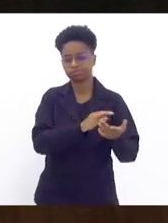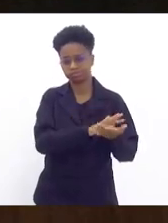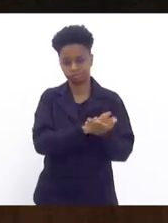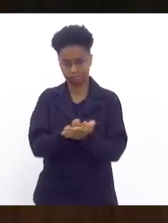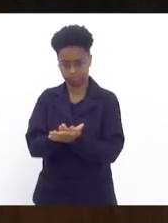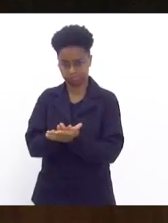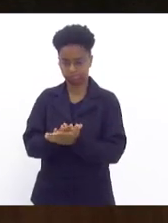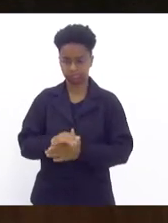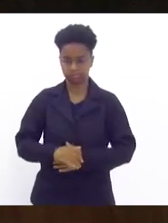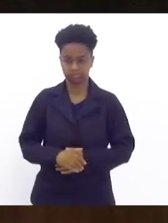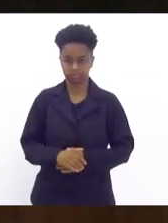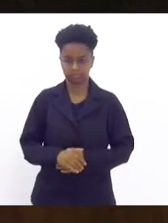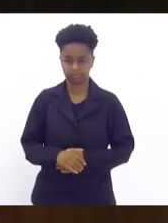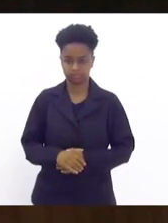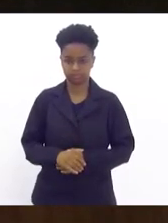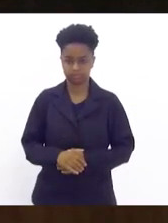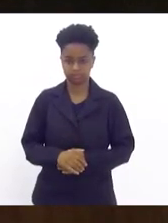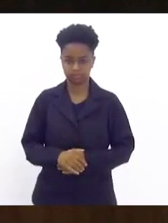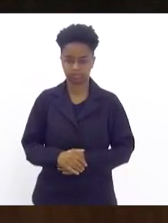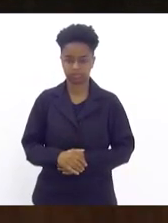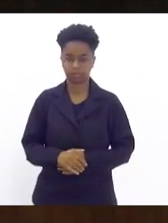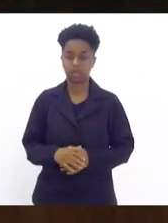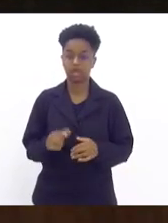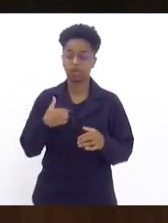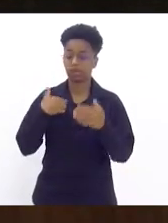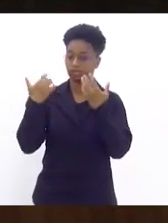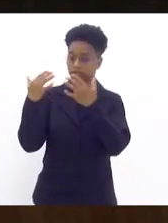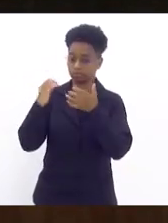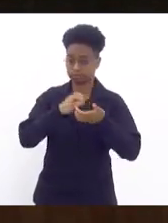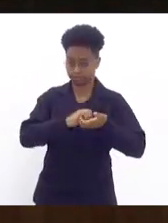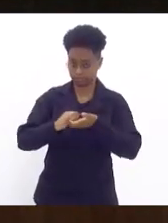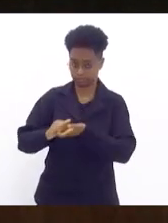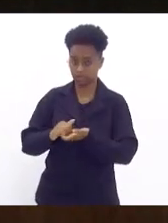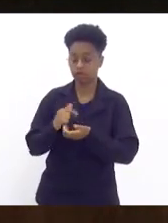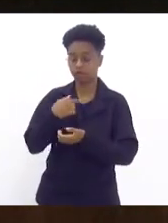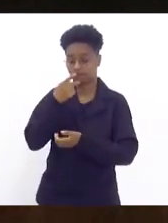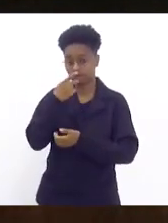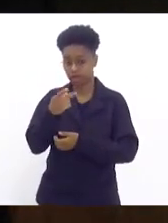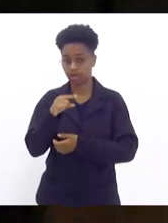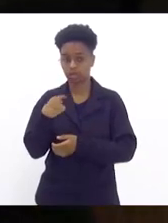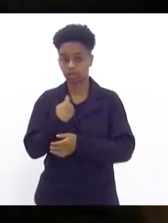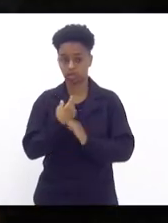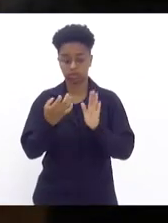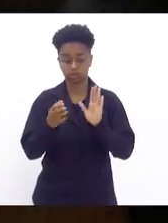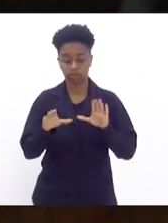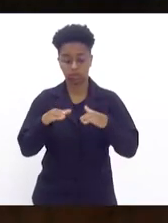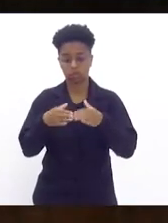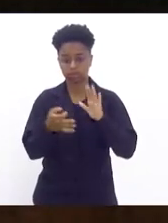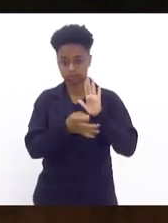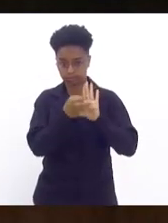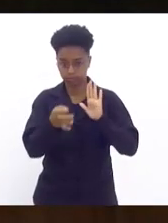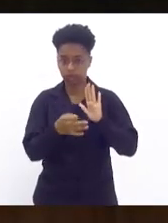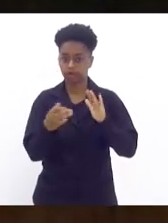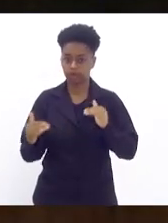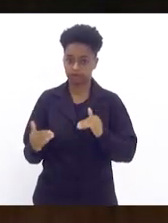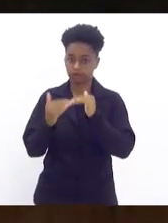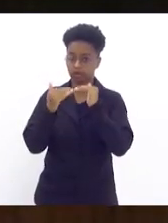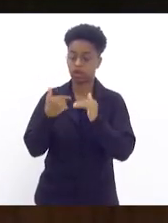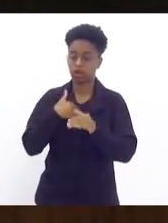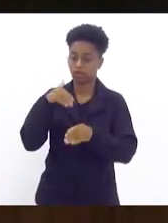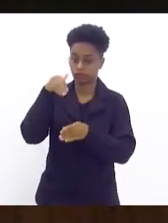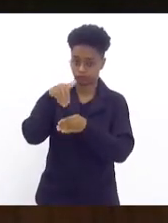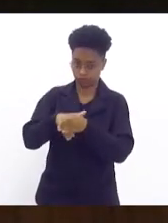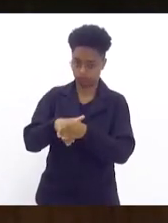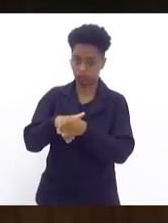quero saudar a colega dizer que nós parecer na comissão foi favorável e que o meu voto para esta